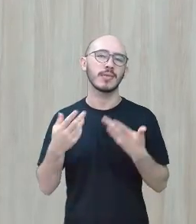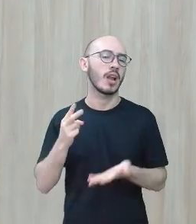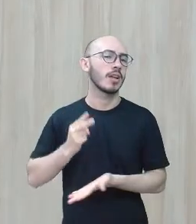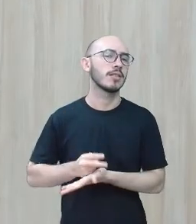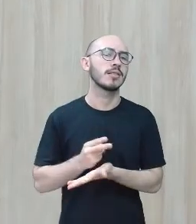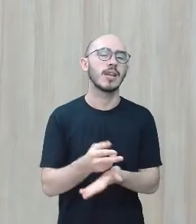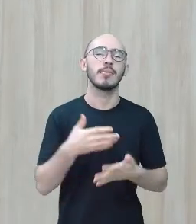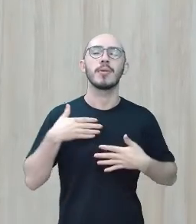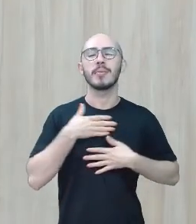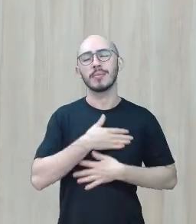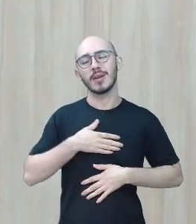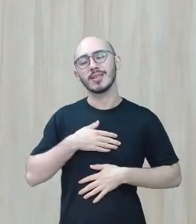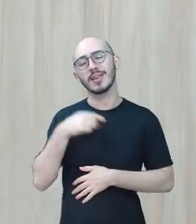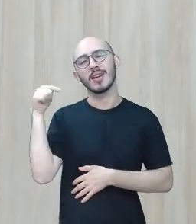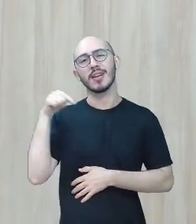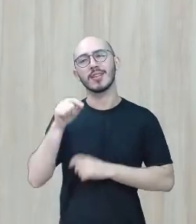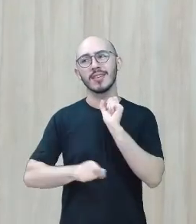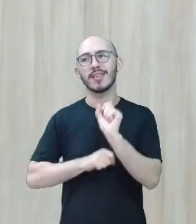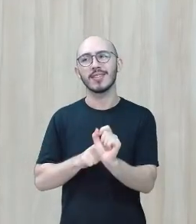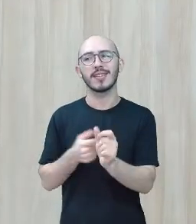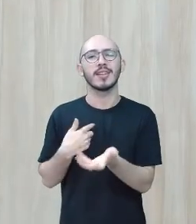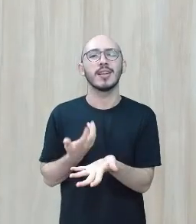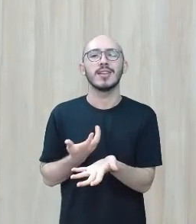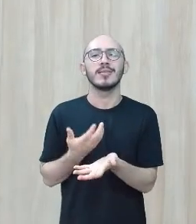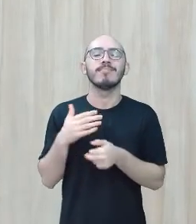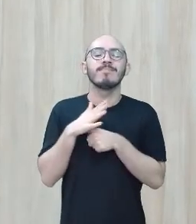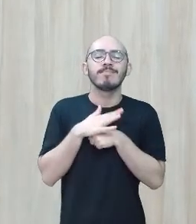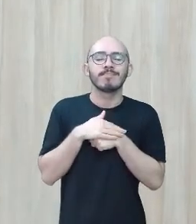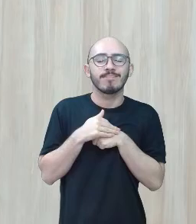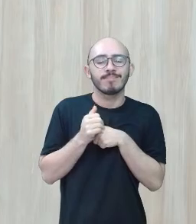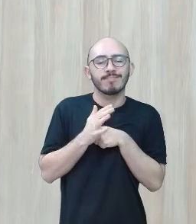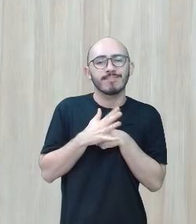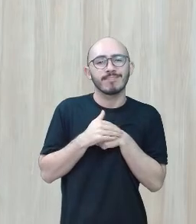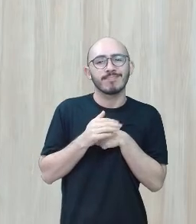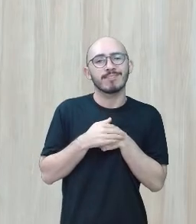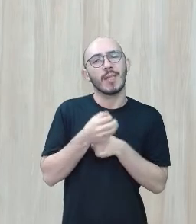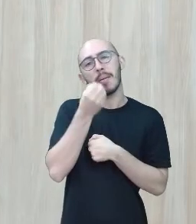é um prazer estar aqui, dar um quentinho no coração.